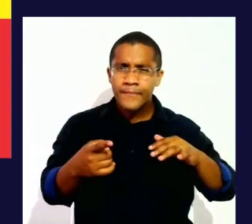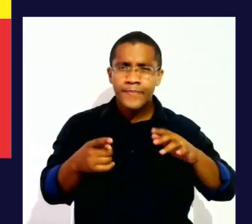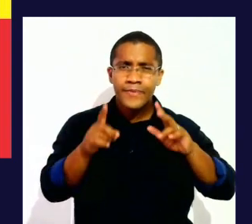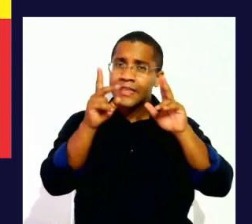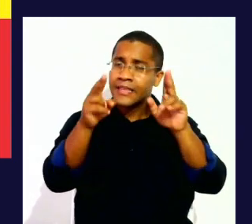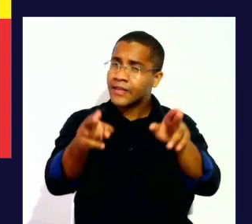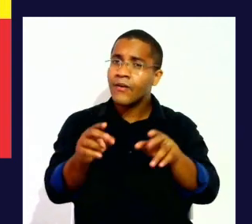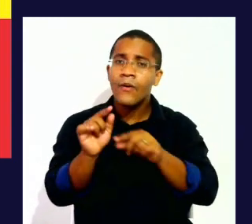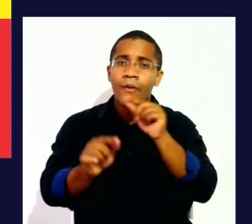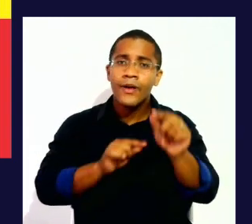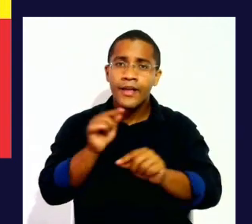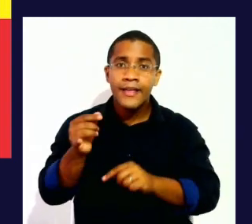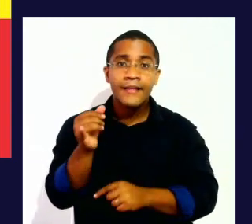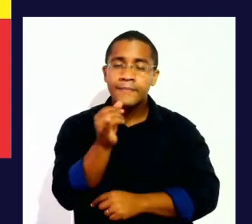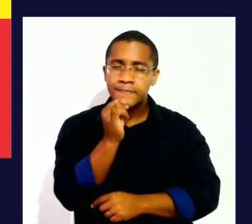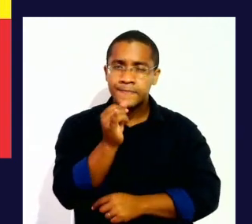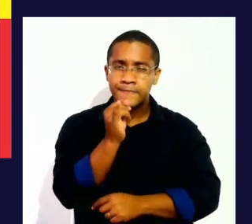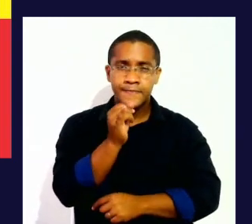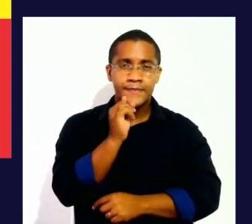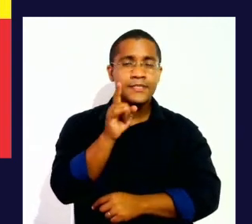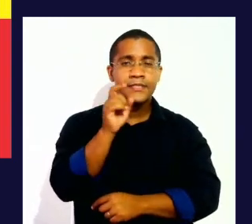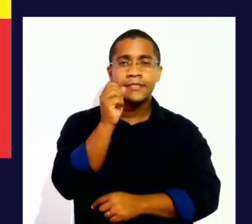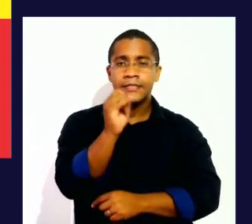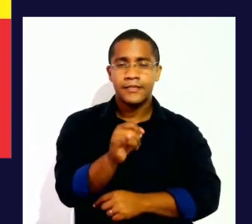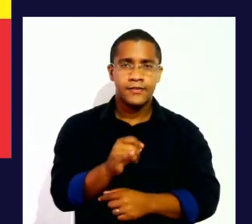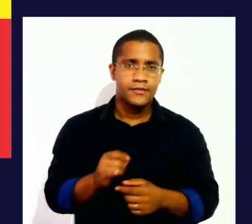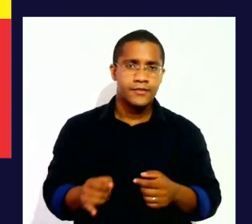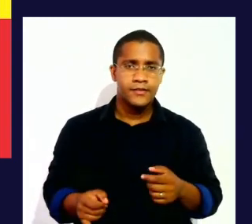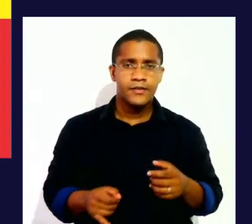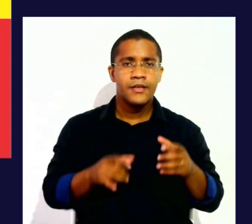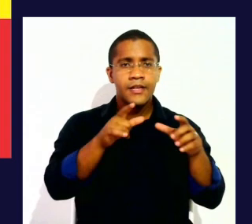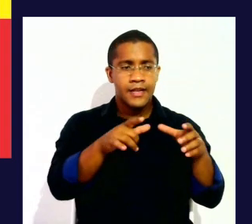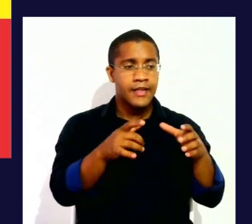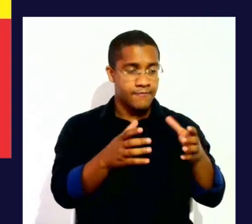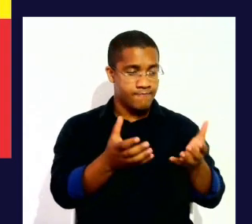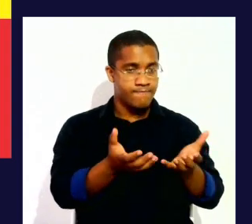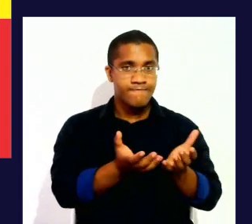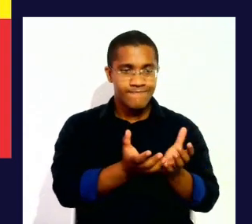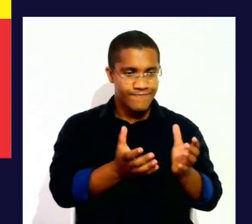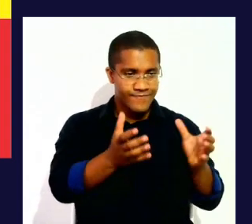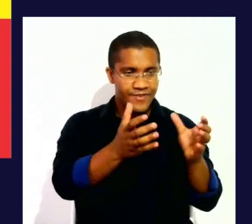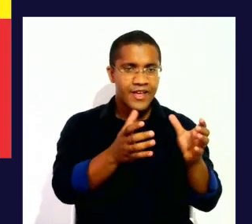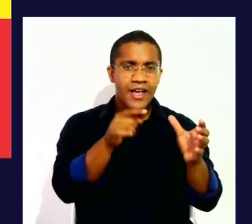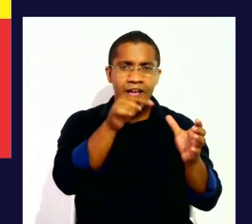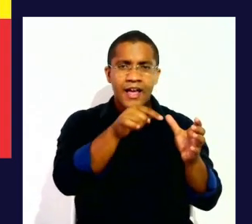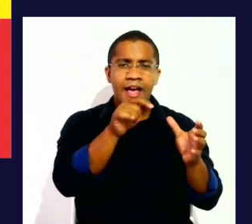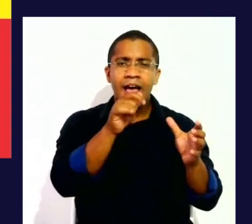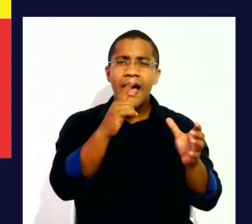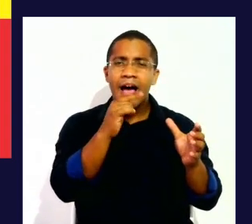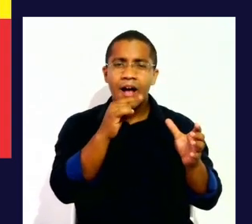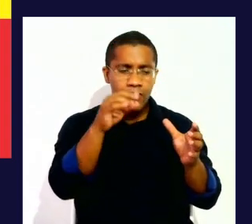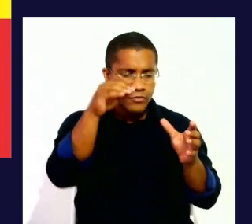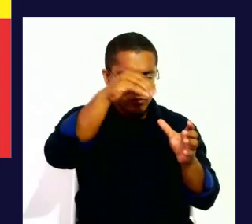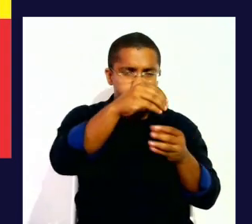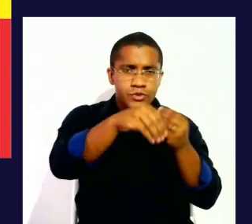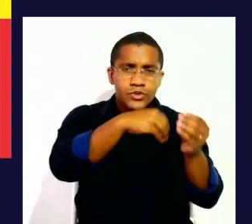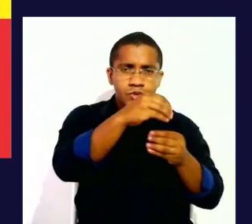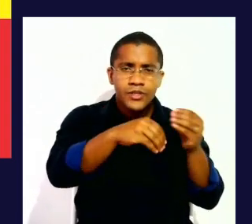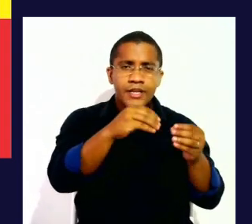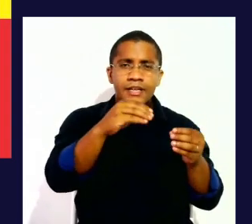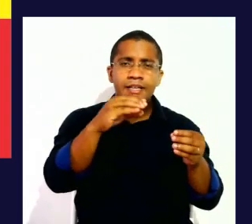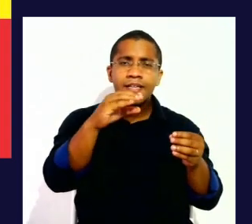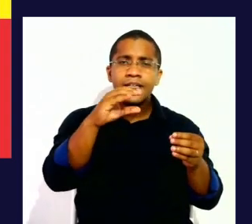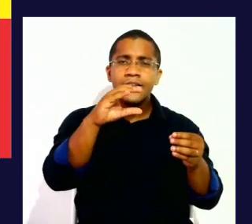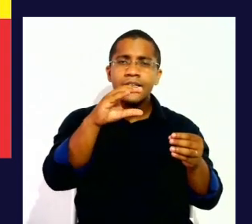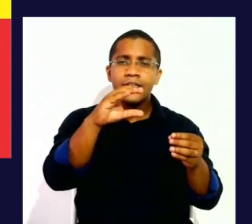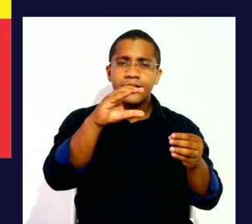de convecção ele pode ocorrer se colocarmos um pouco de água com serragem em uma panela de